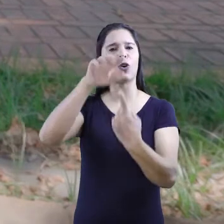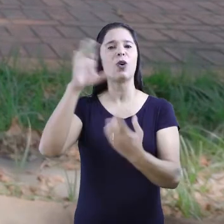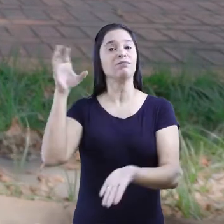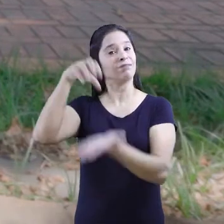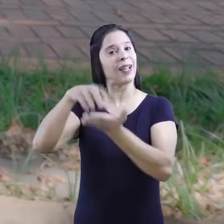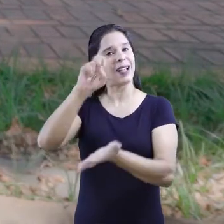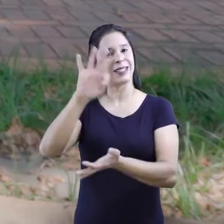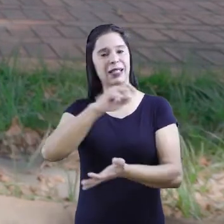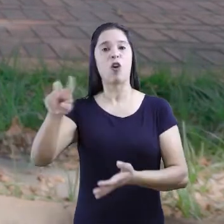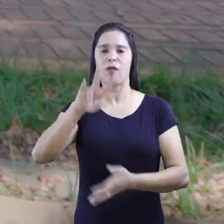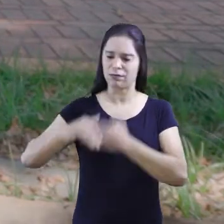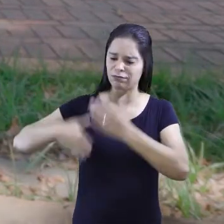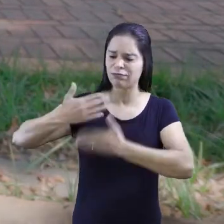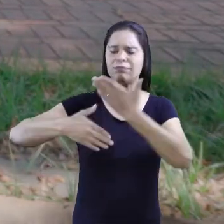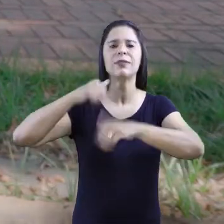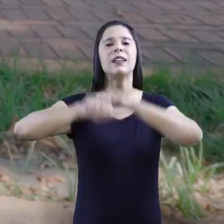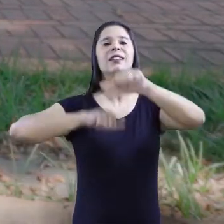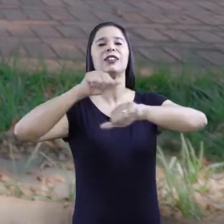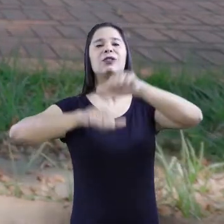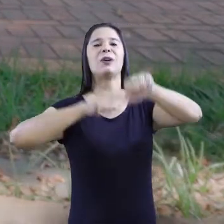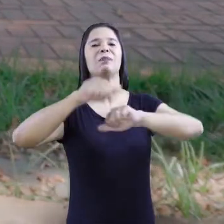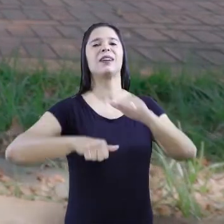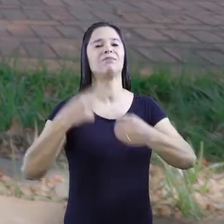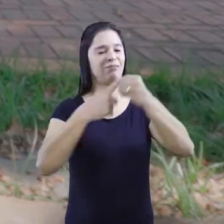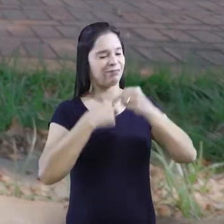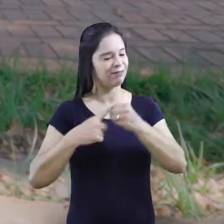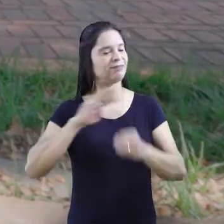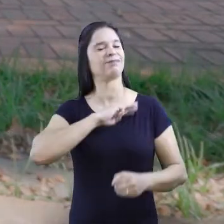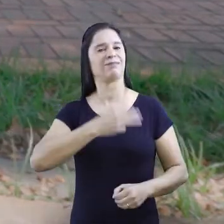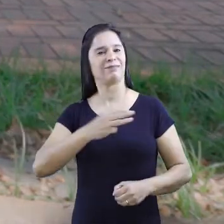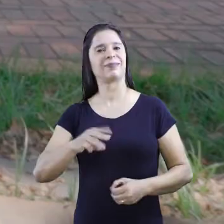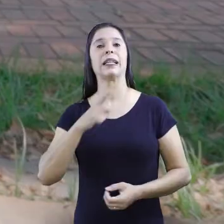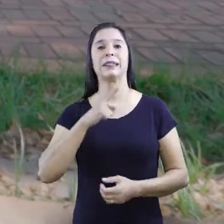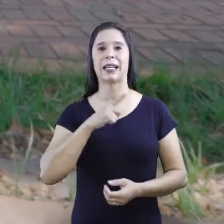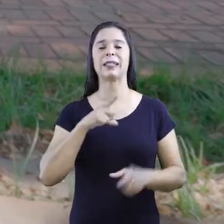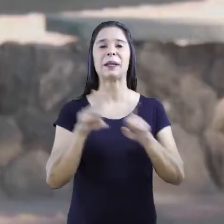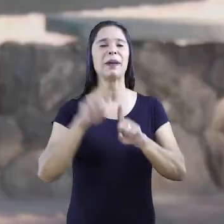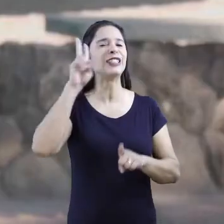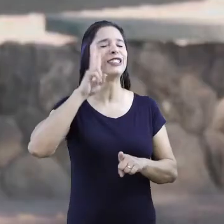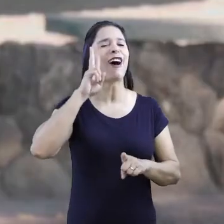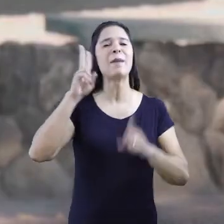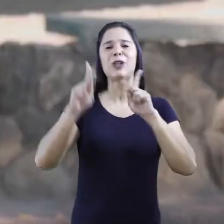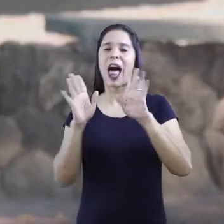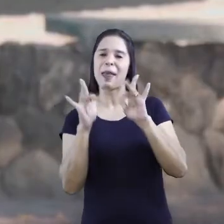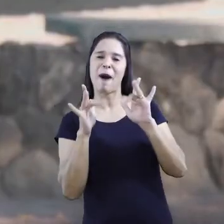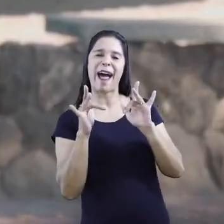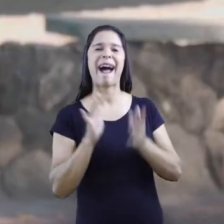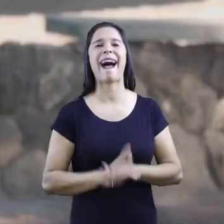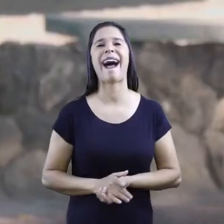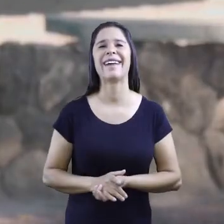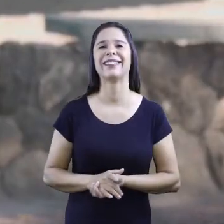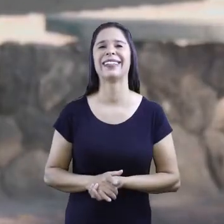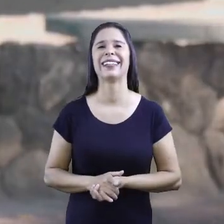na estação. E vai, com isso, vai desenvolvendo e transformando o município, sim. Há relatos, né, de que